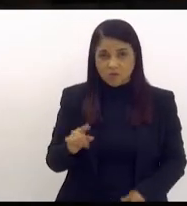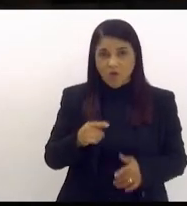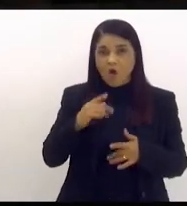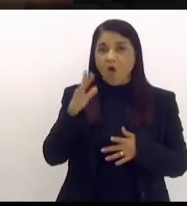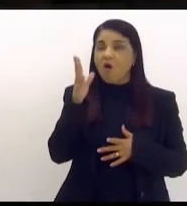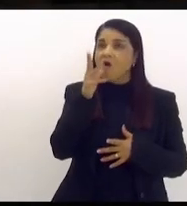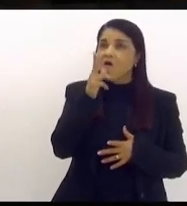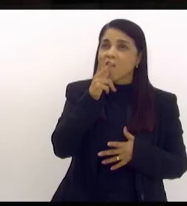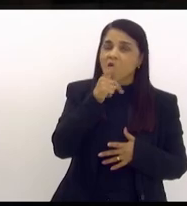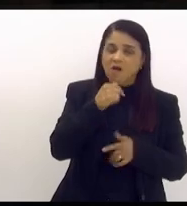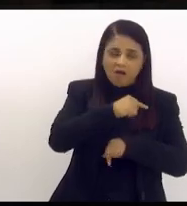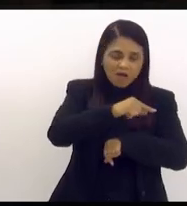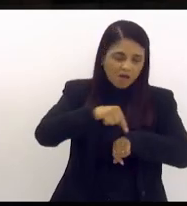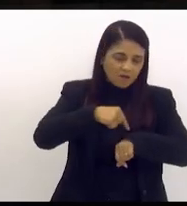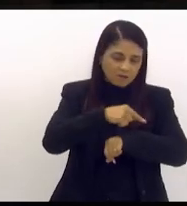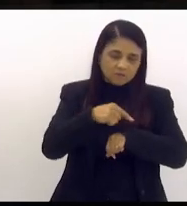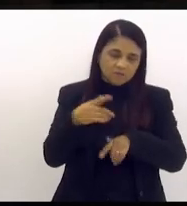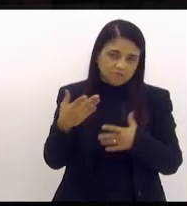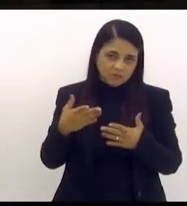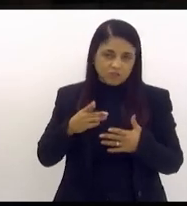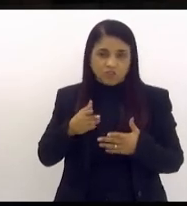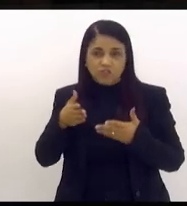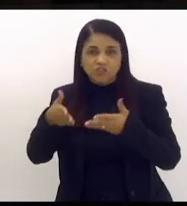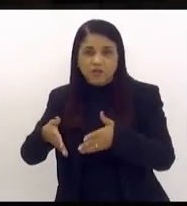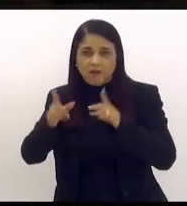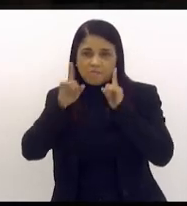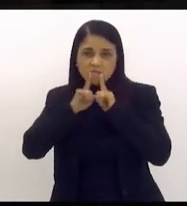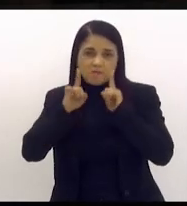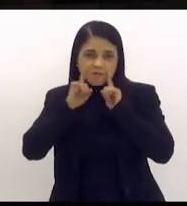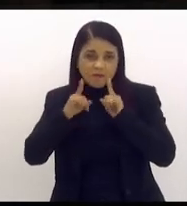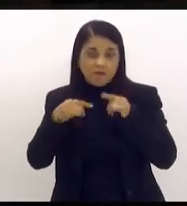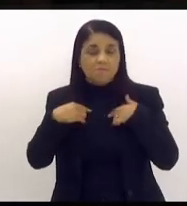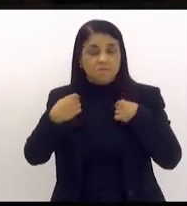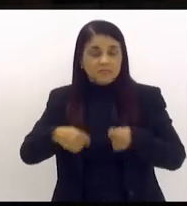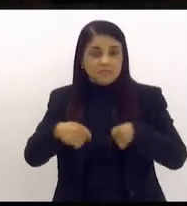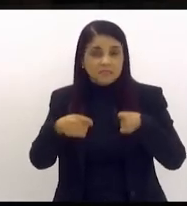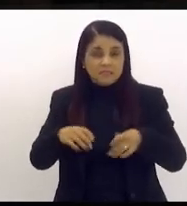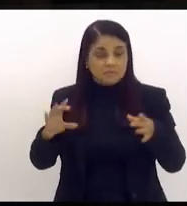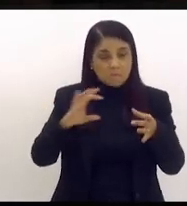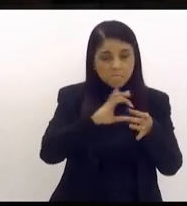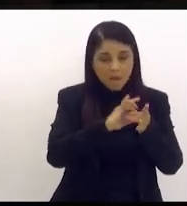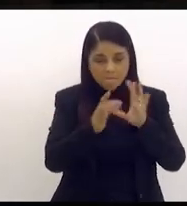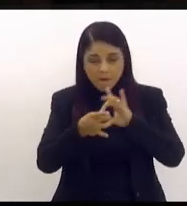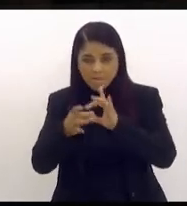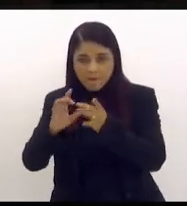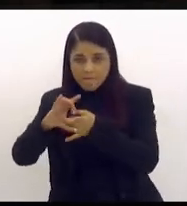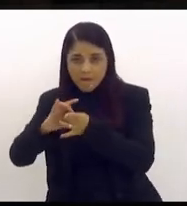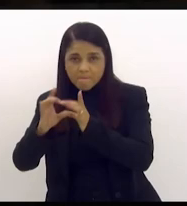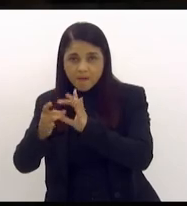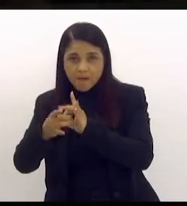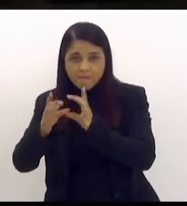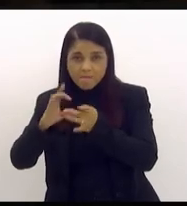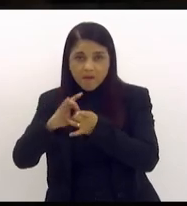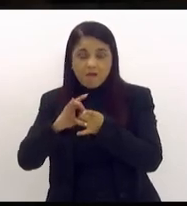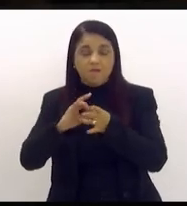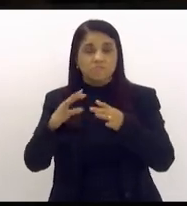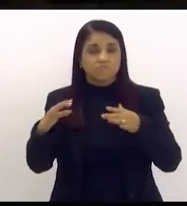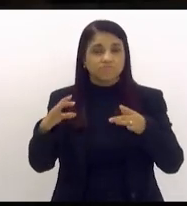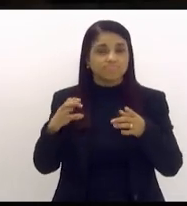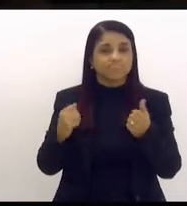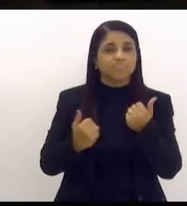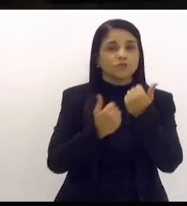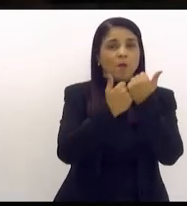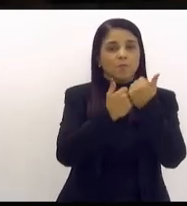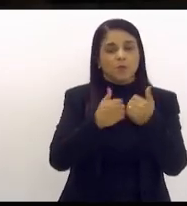Niterói e chegar em Maricá a gente precisa criar uma rede de urbanização de remonte das